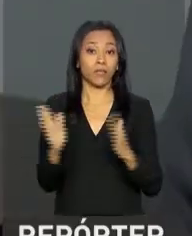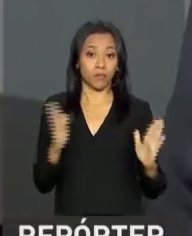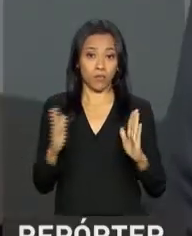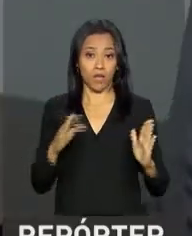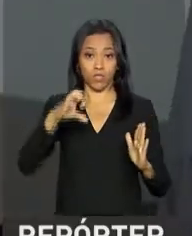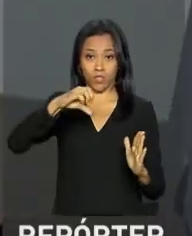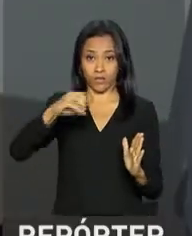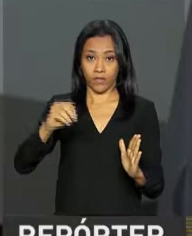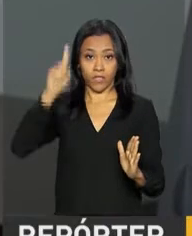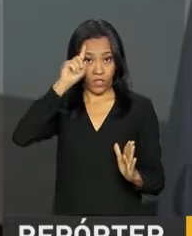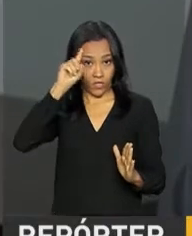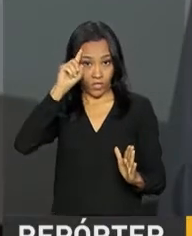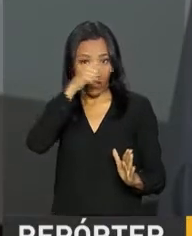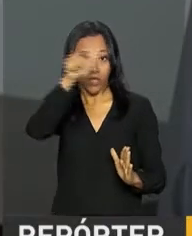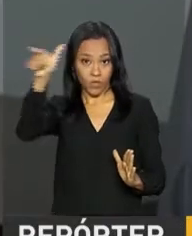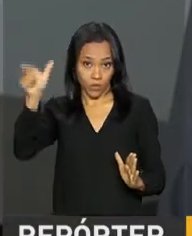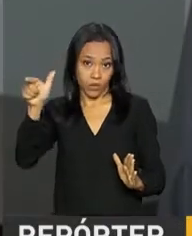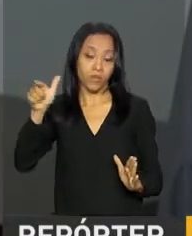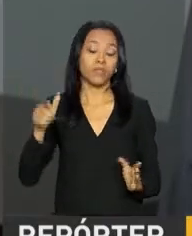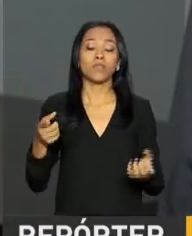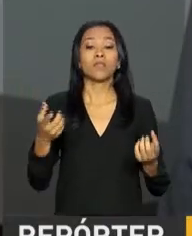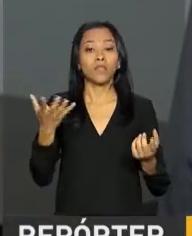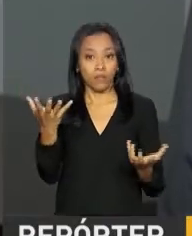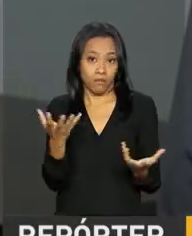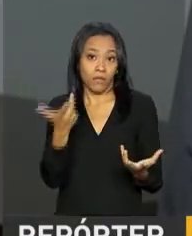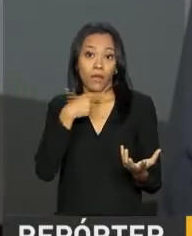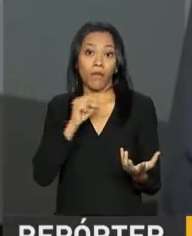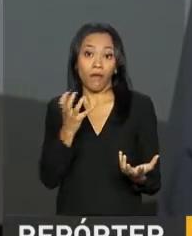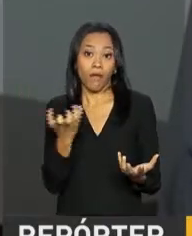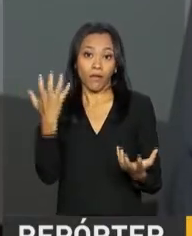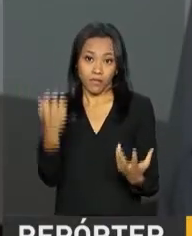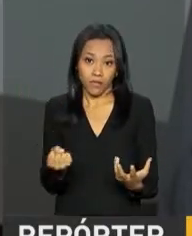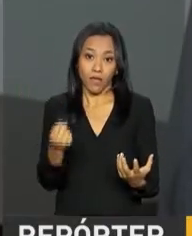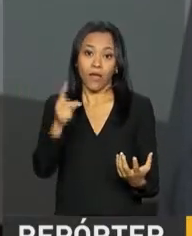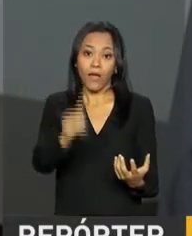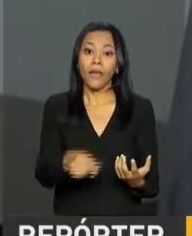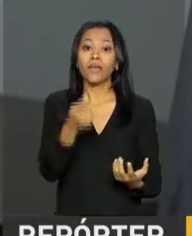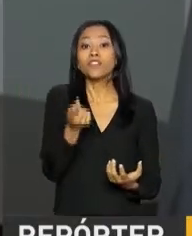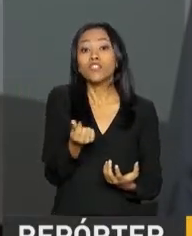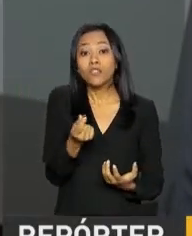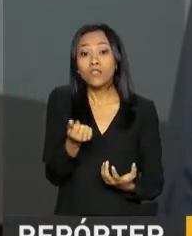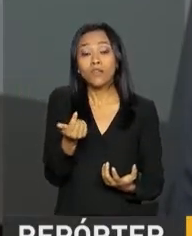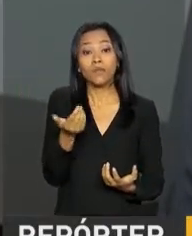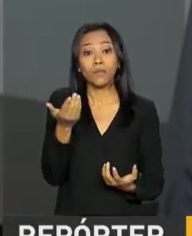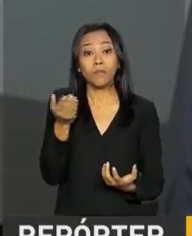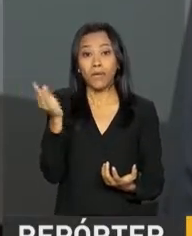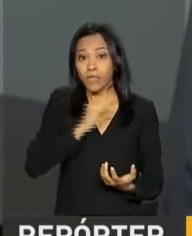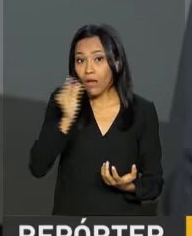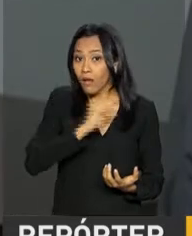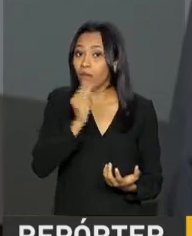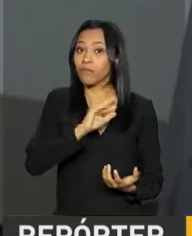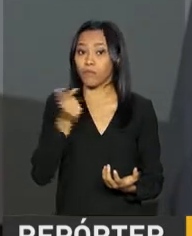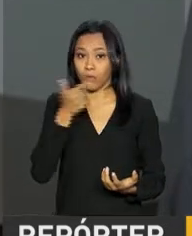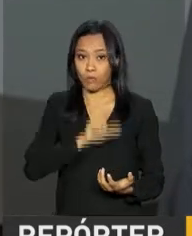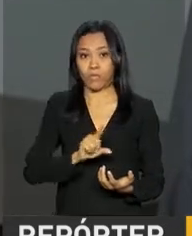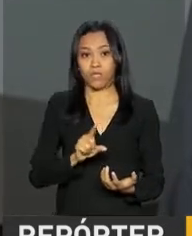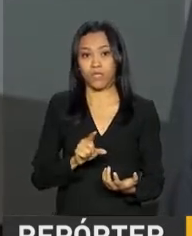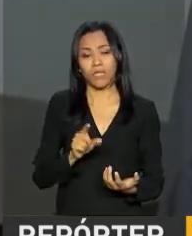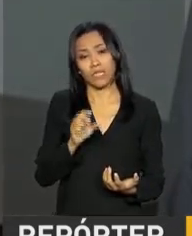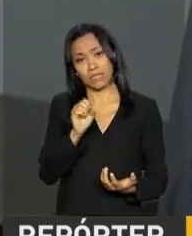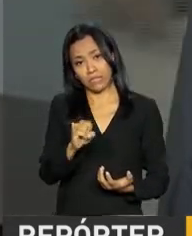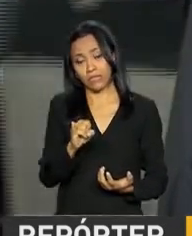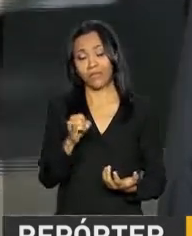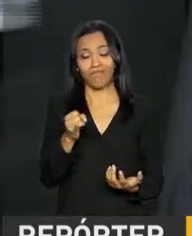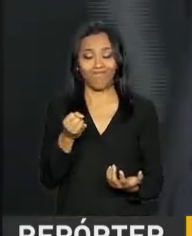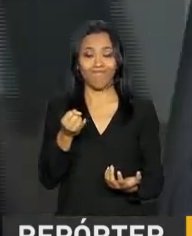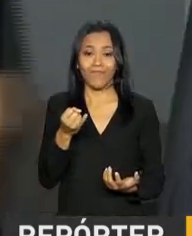que decidirem aderir a esse acordo é dinheiro no bolso mais rápido do que ocorreria caso